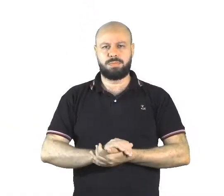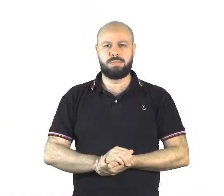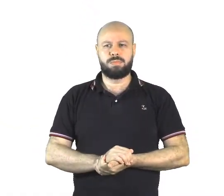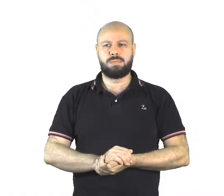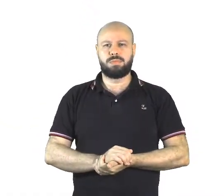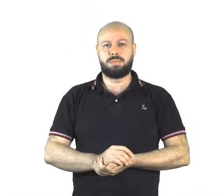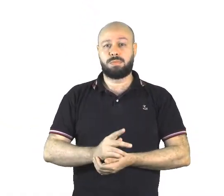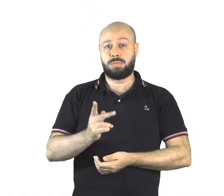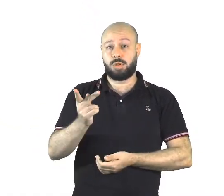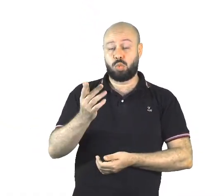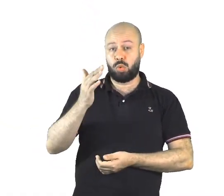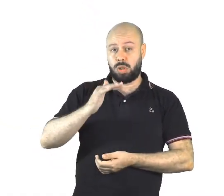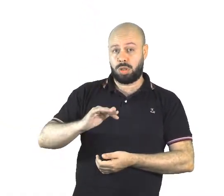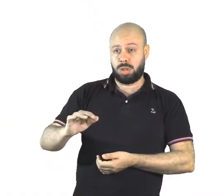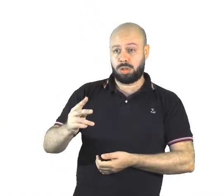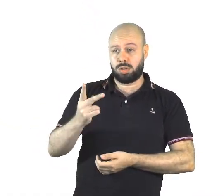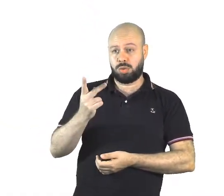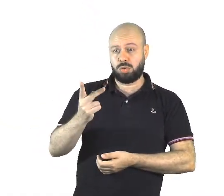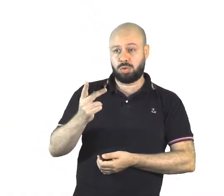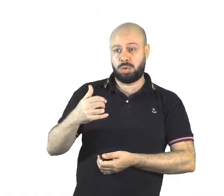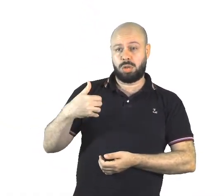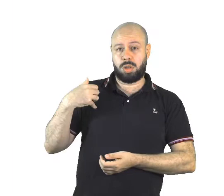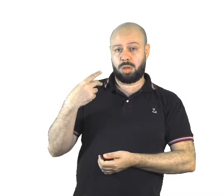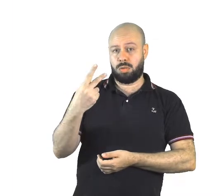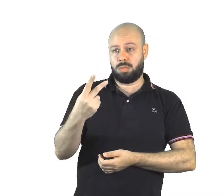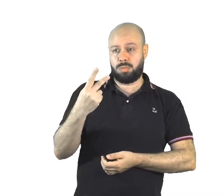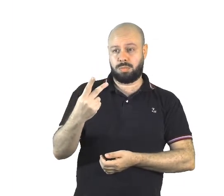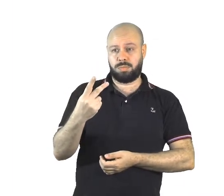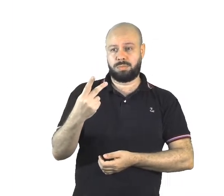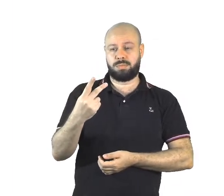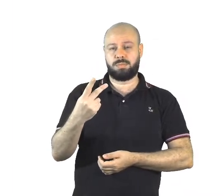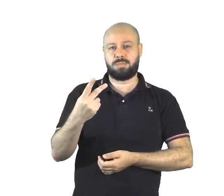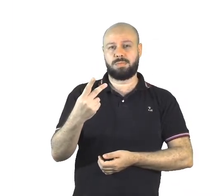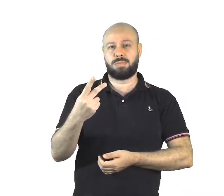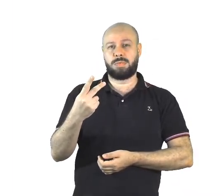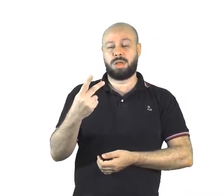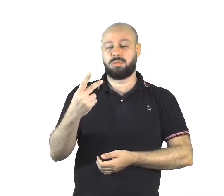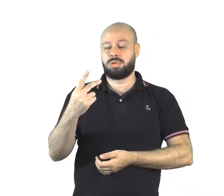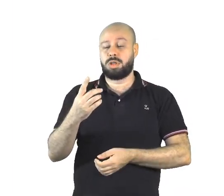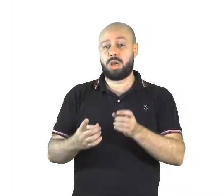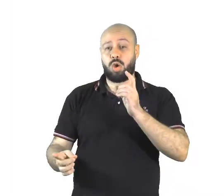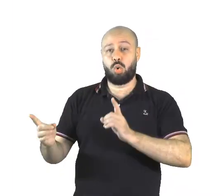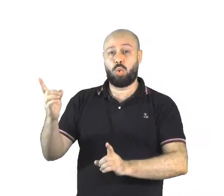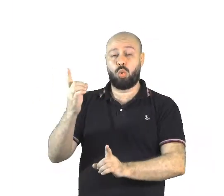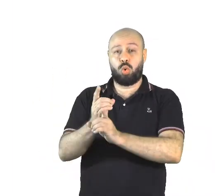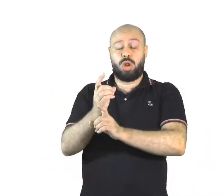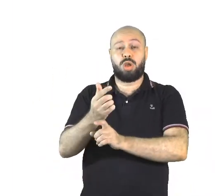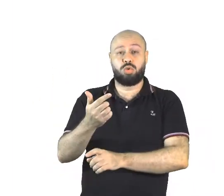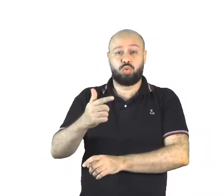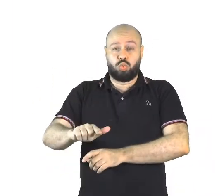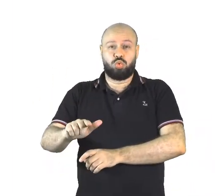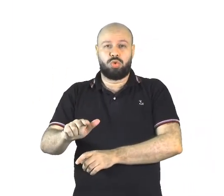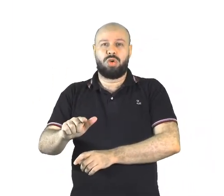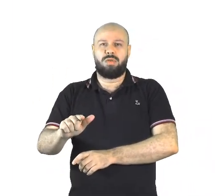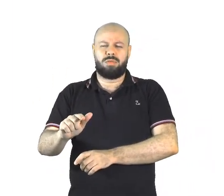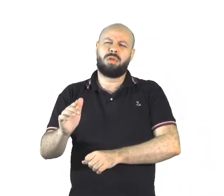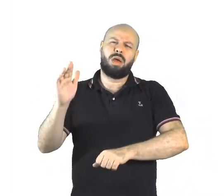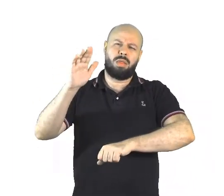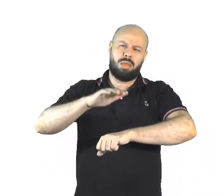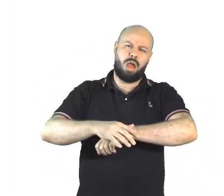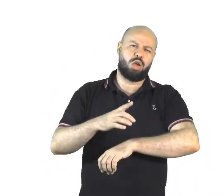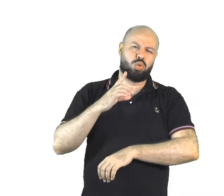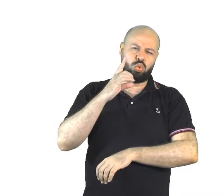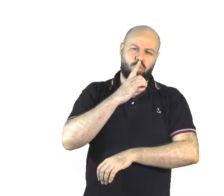Duas crianças de 2 anos se reencontraram na tarde do último